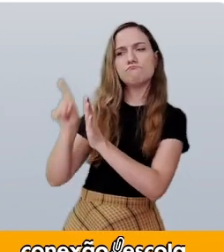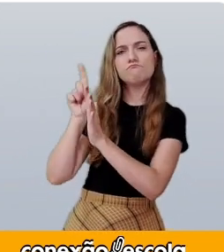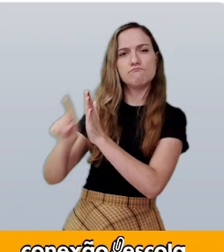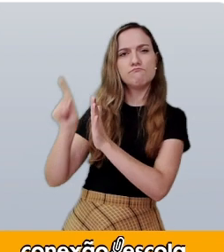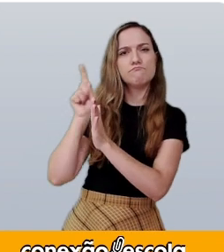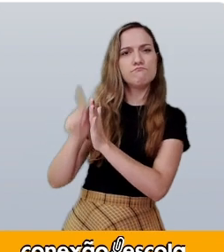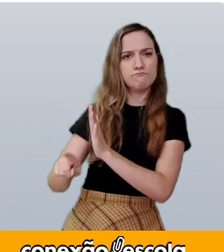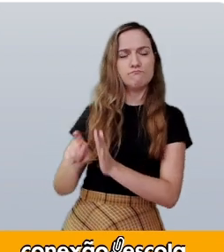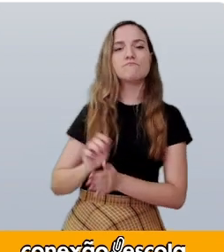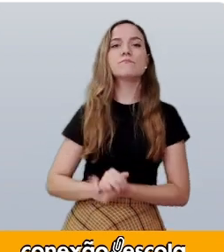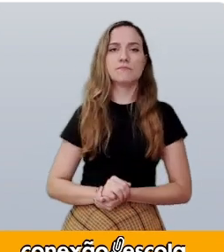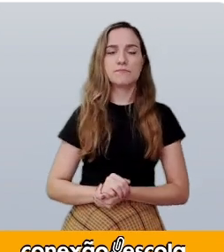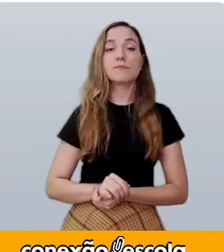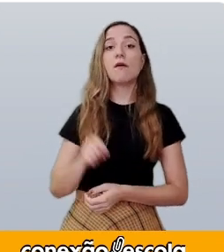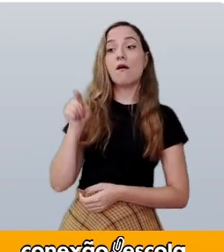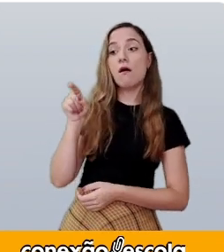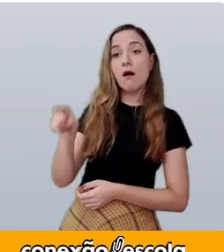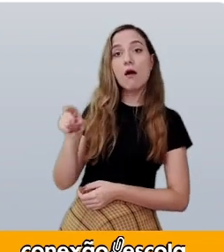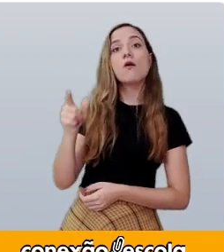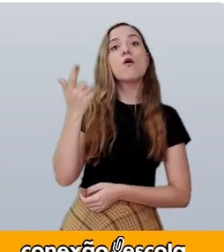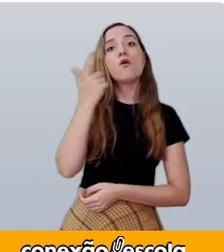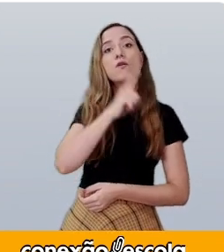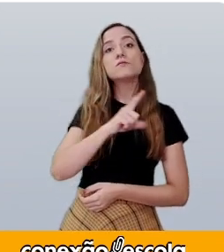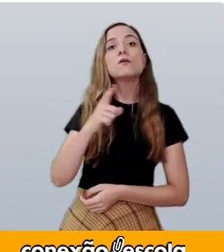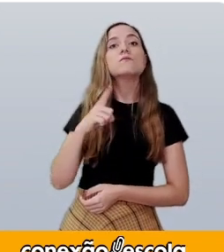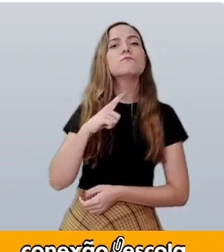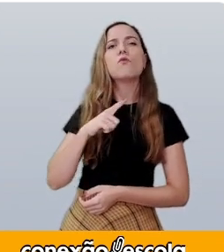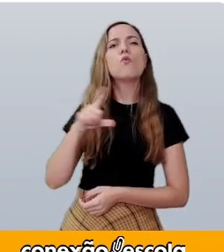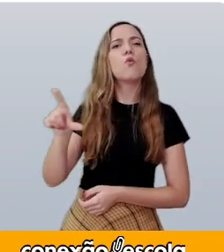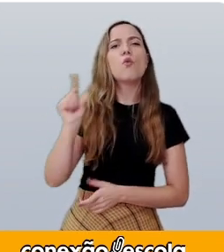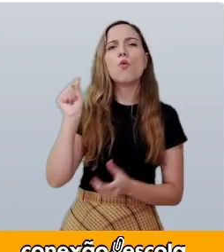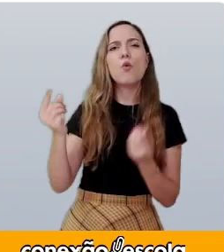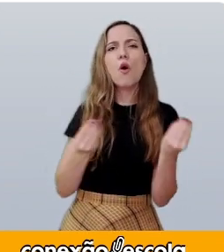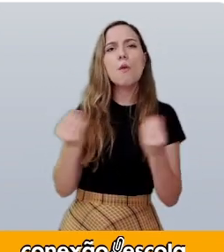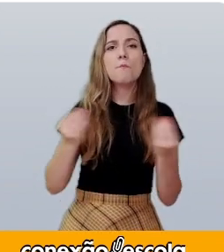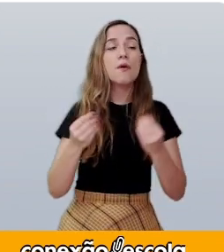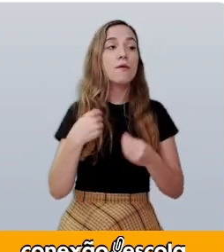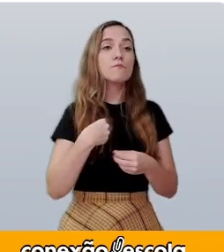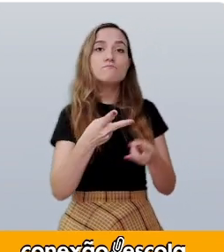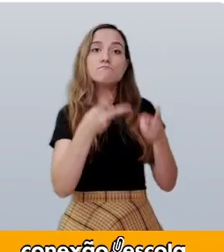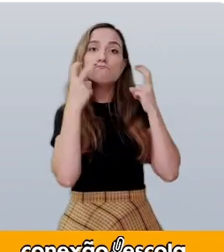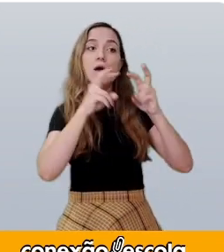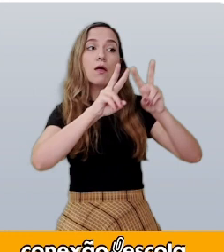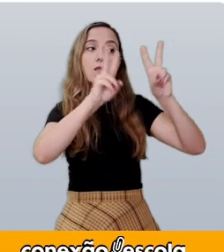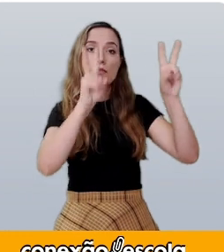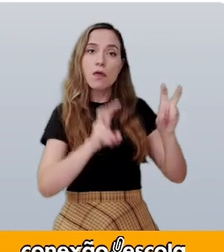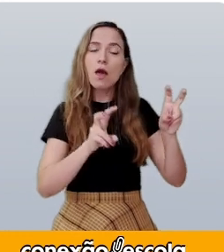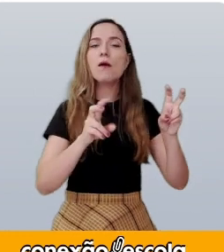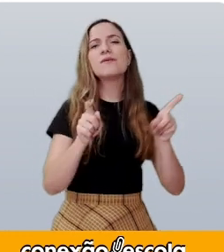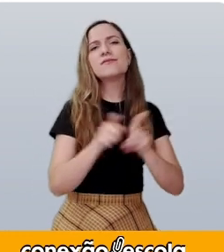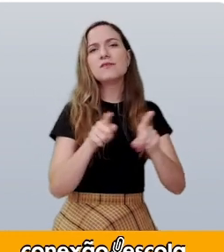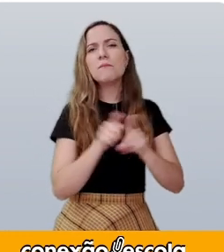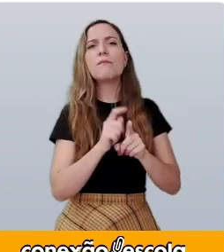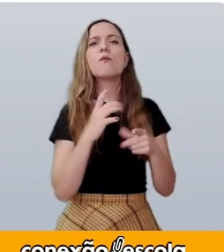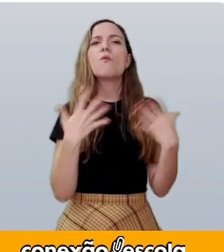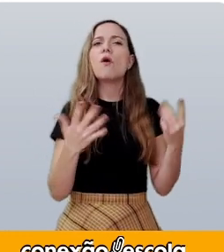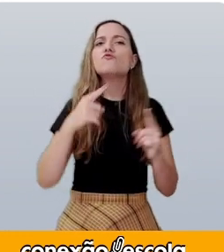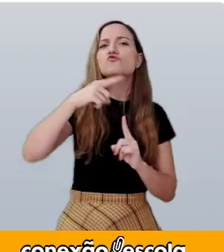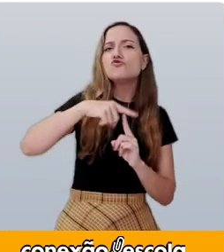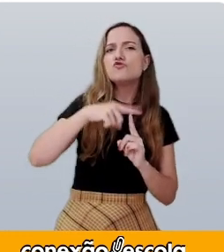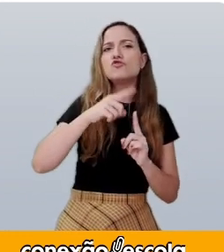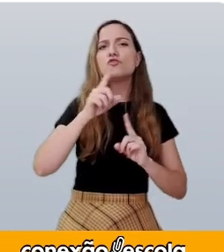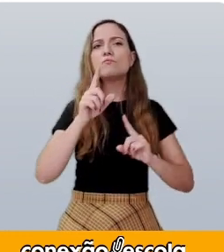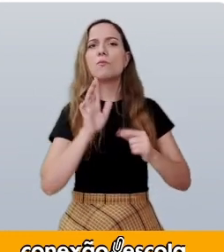direcionadas. Essa pessoa é escolhida de acordo com o programa ou o tema